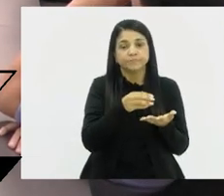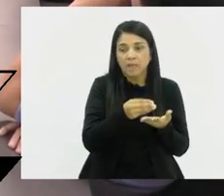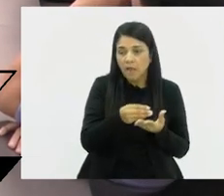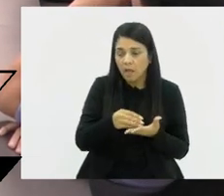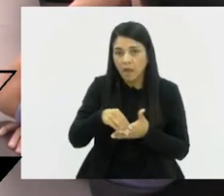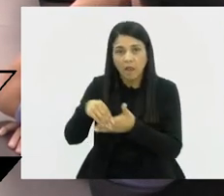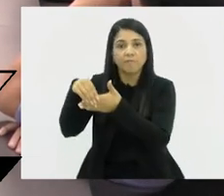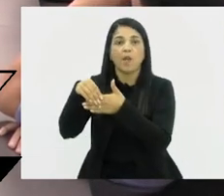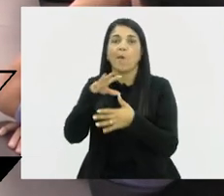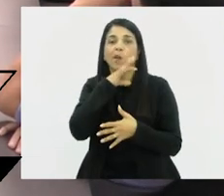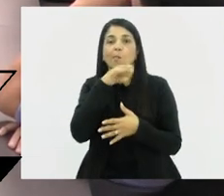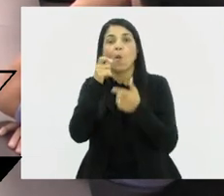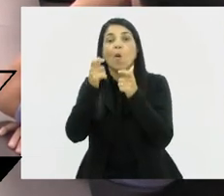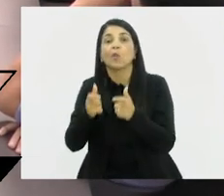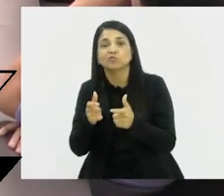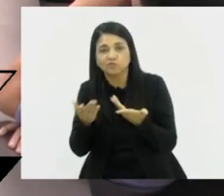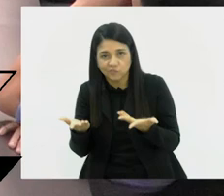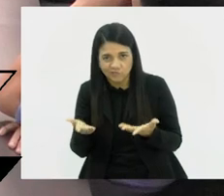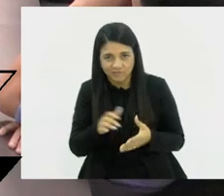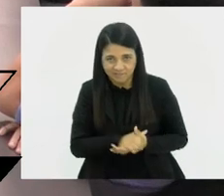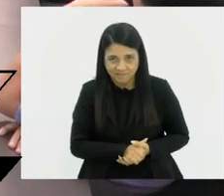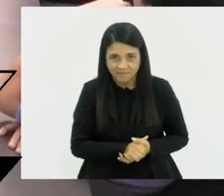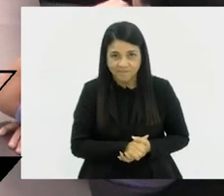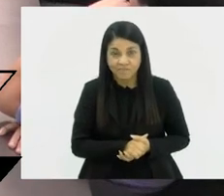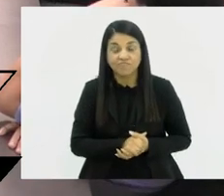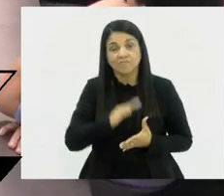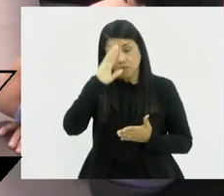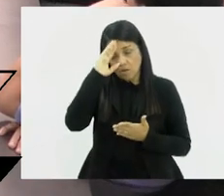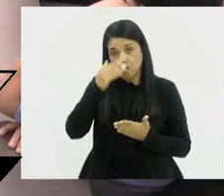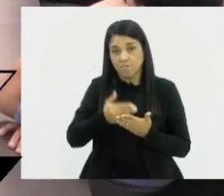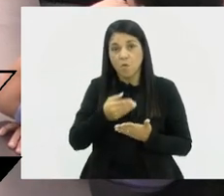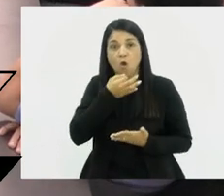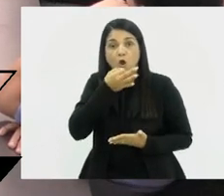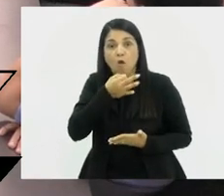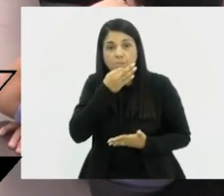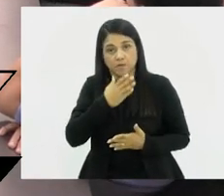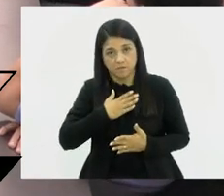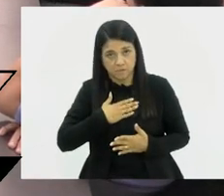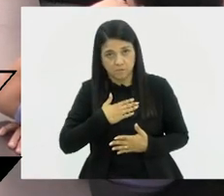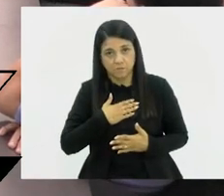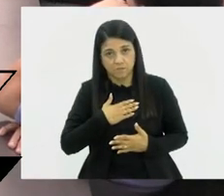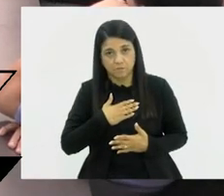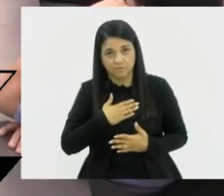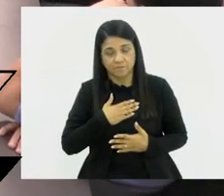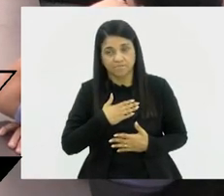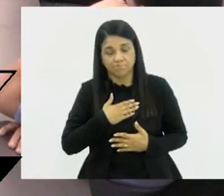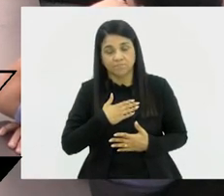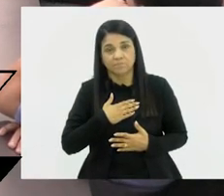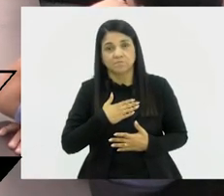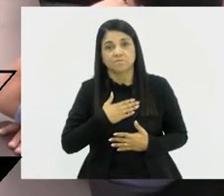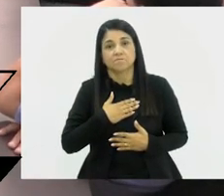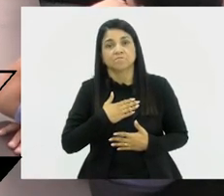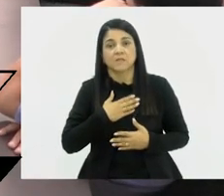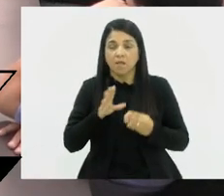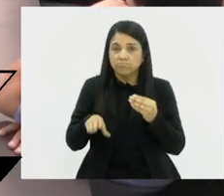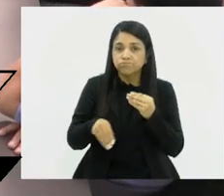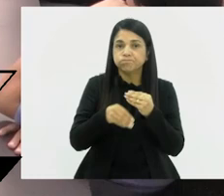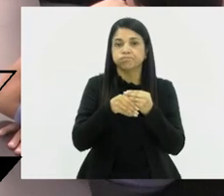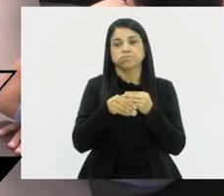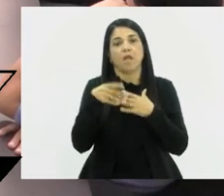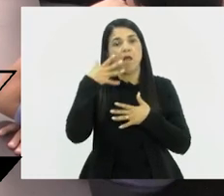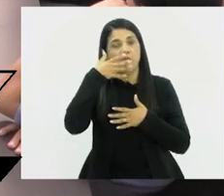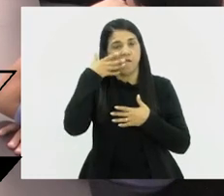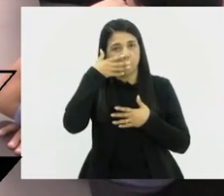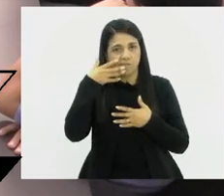que fazer com eles. Então, eu creio, né, na minha humilde opinião, e acho que isso tem sido corroborado com as falas